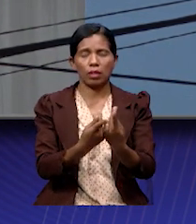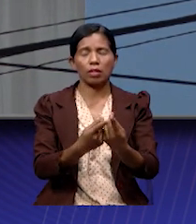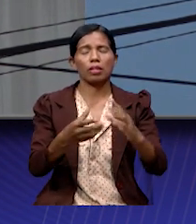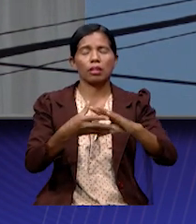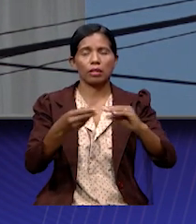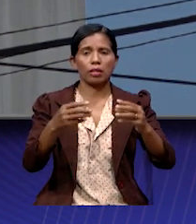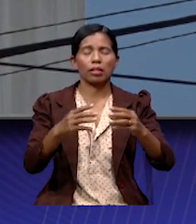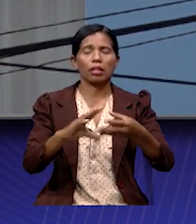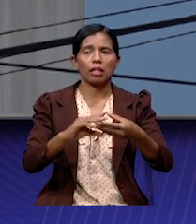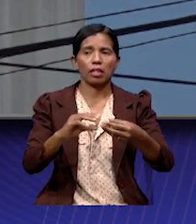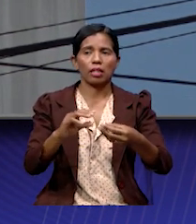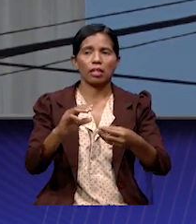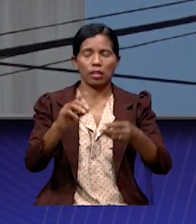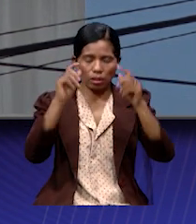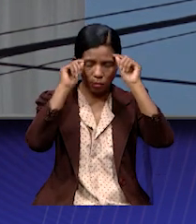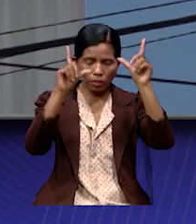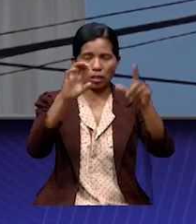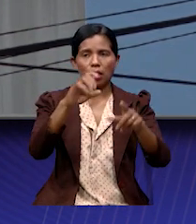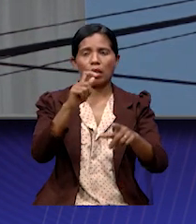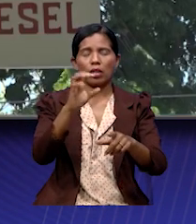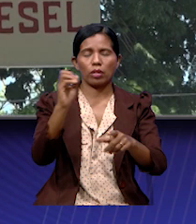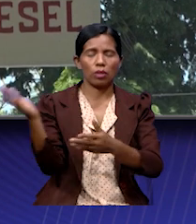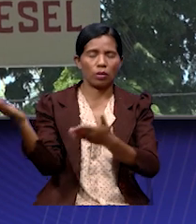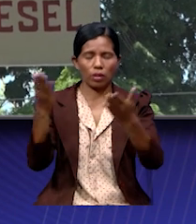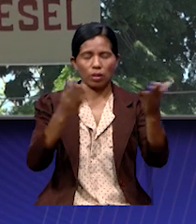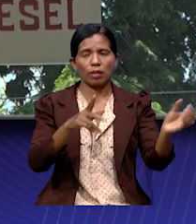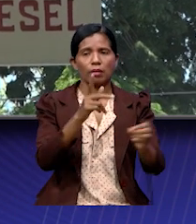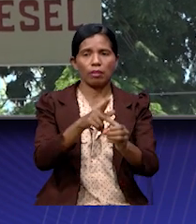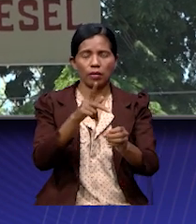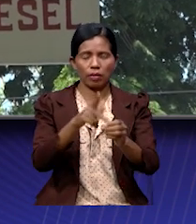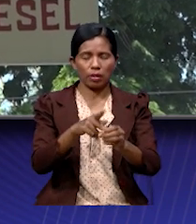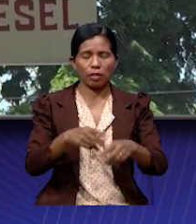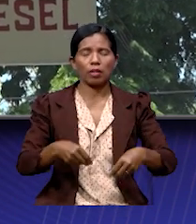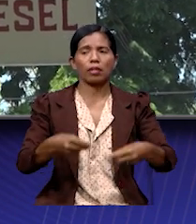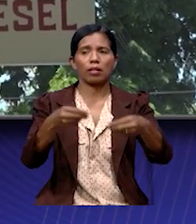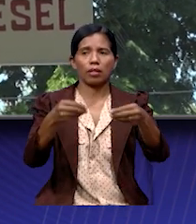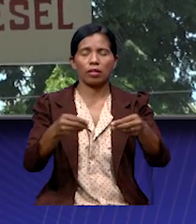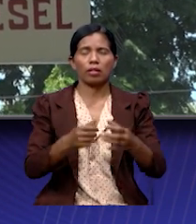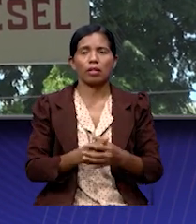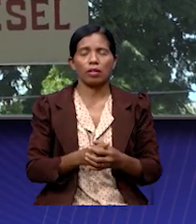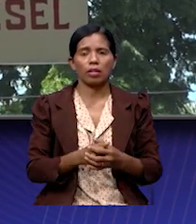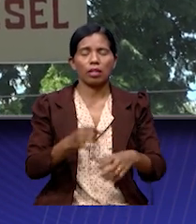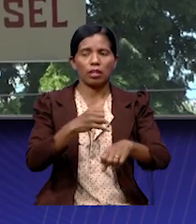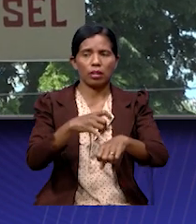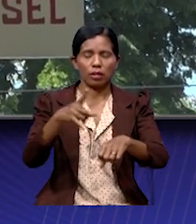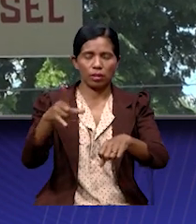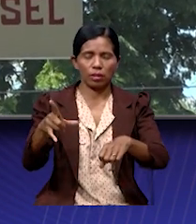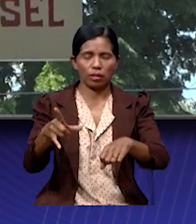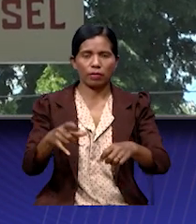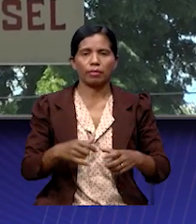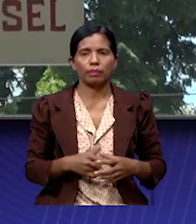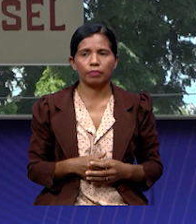Timor-Oang ka Eto, banjira importa combustível husi nia supplier Winson International husi